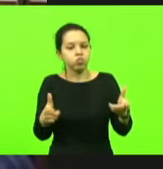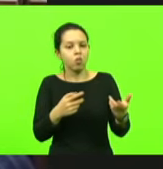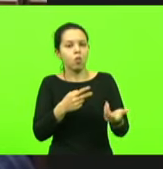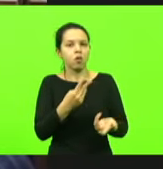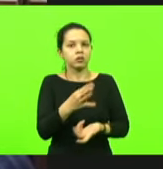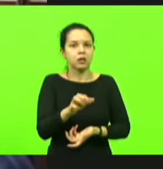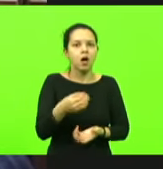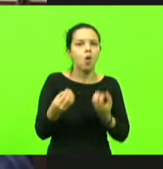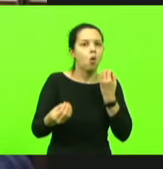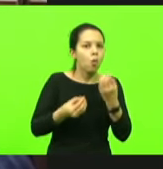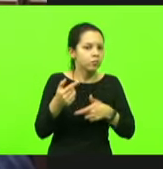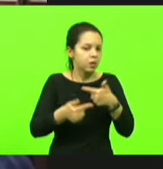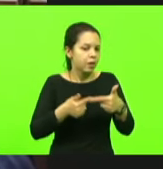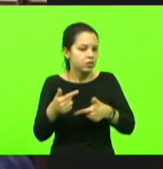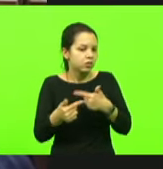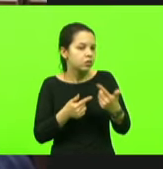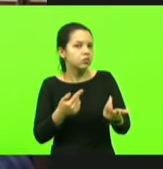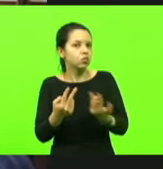trabalhando a duplicação,